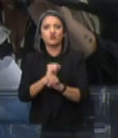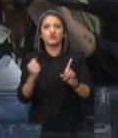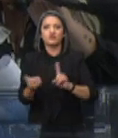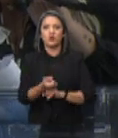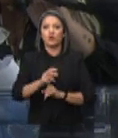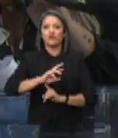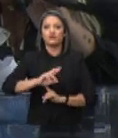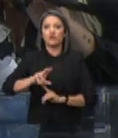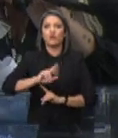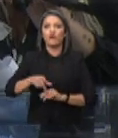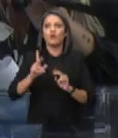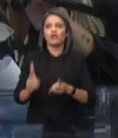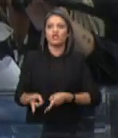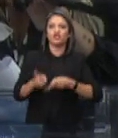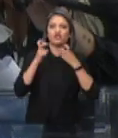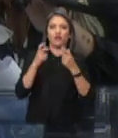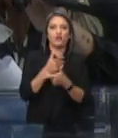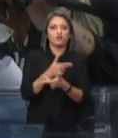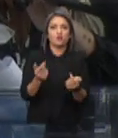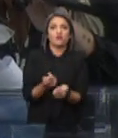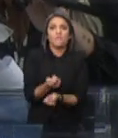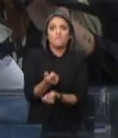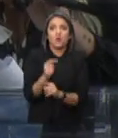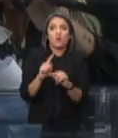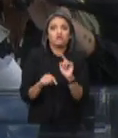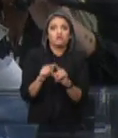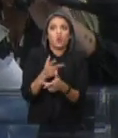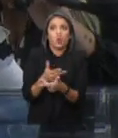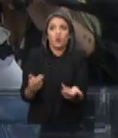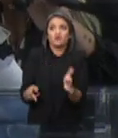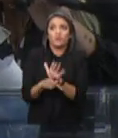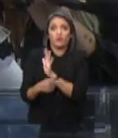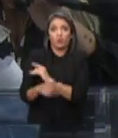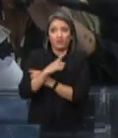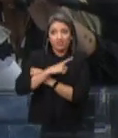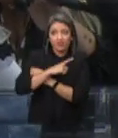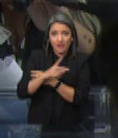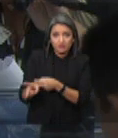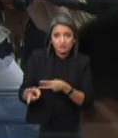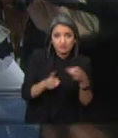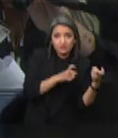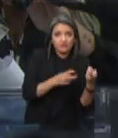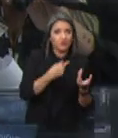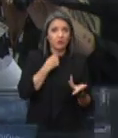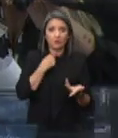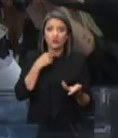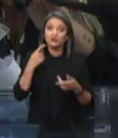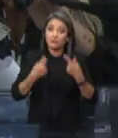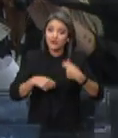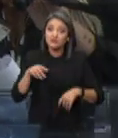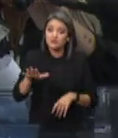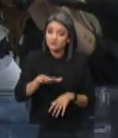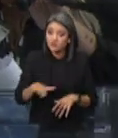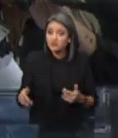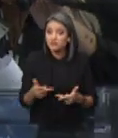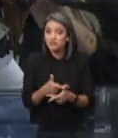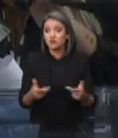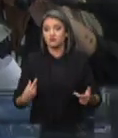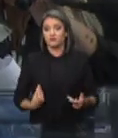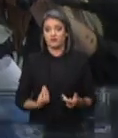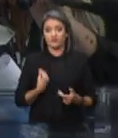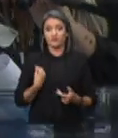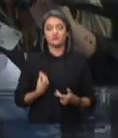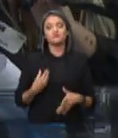dos poucos pertences daqueles que quase nada tem e que precisam desse pouco para o seu essencial